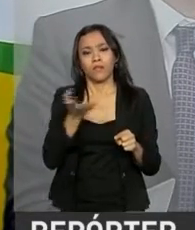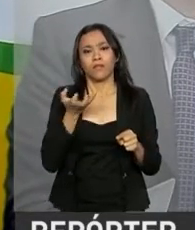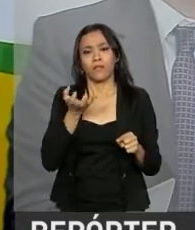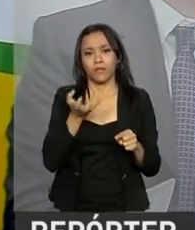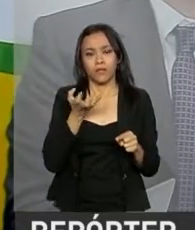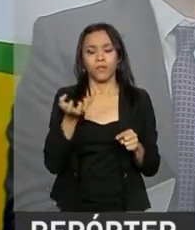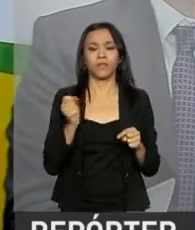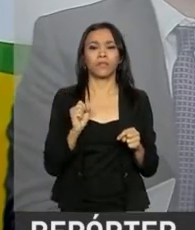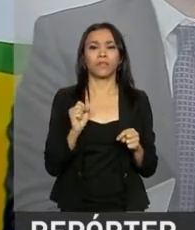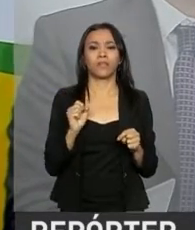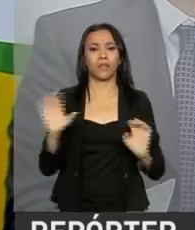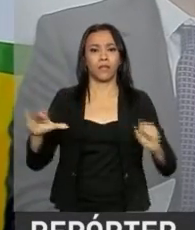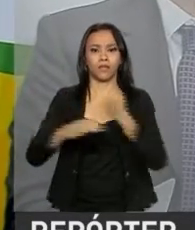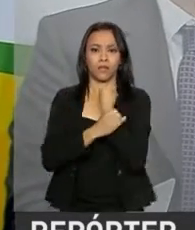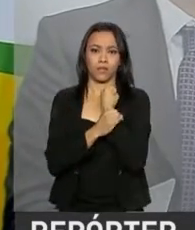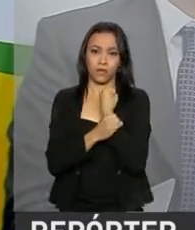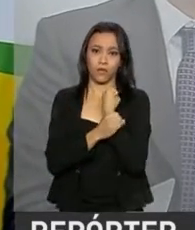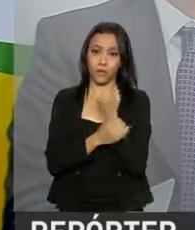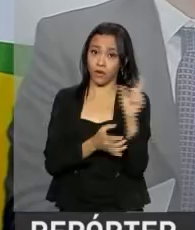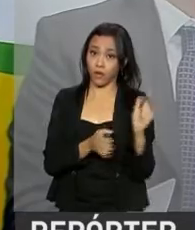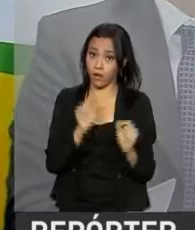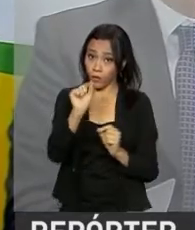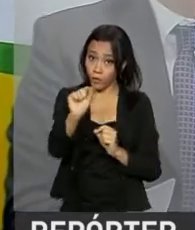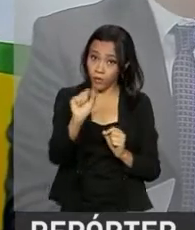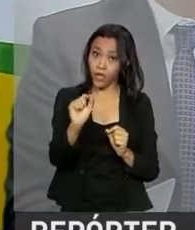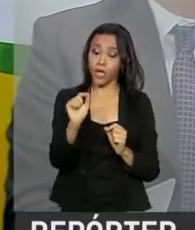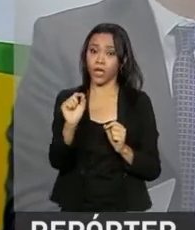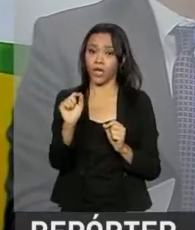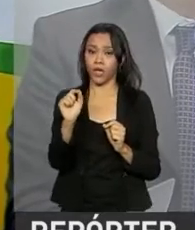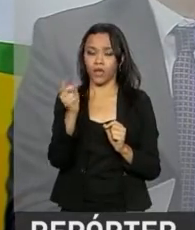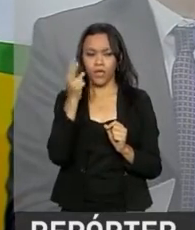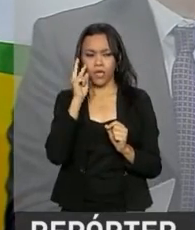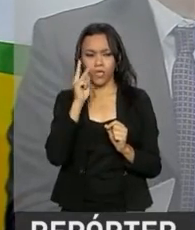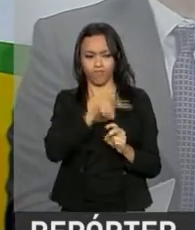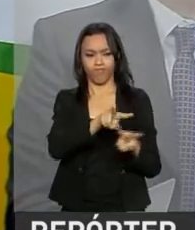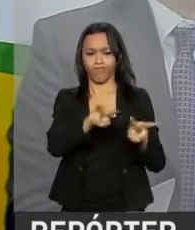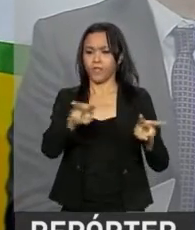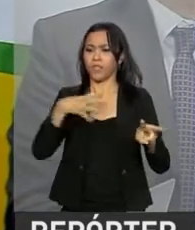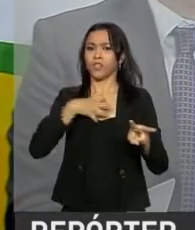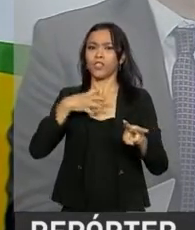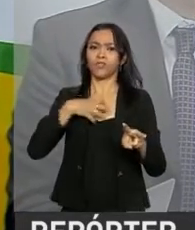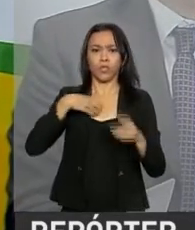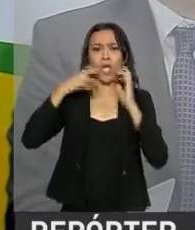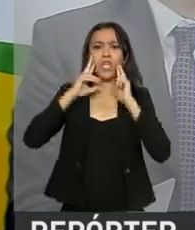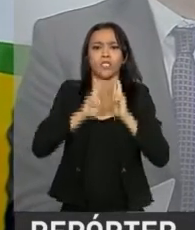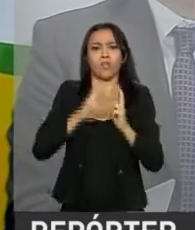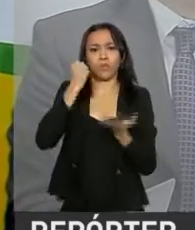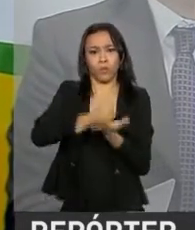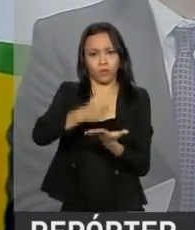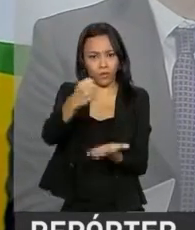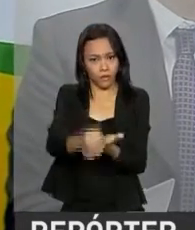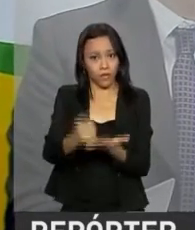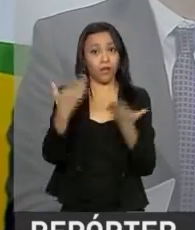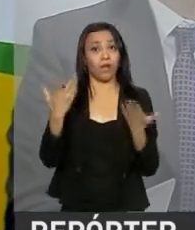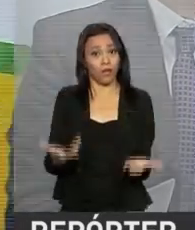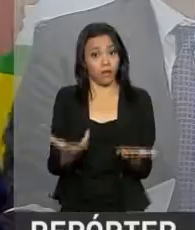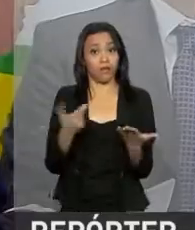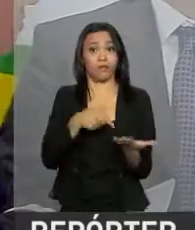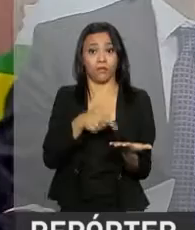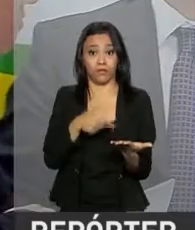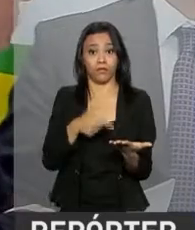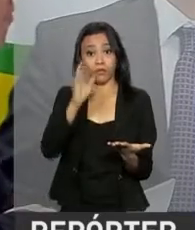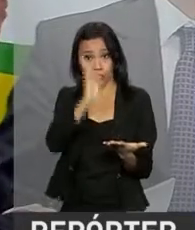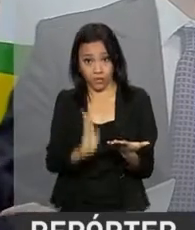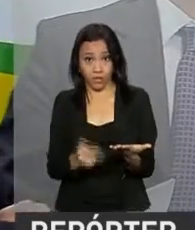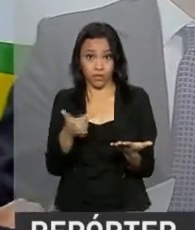queremos garantir que voltemos no Brasil a ter segurança jurídica, que os contratos sejam respeitados, para